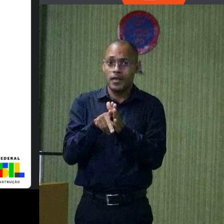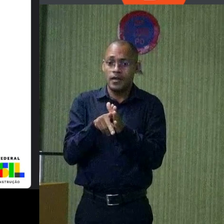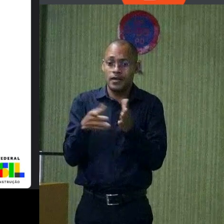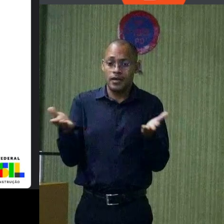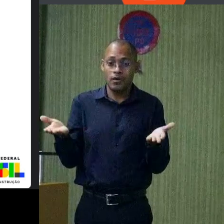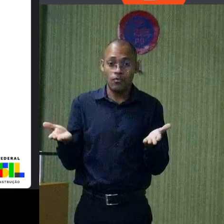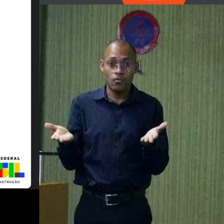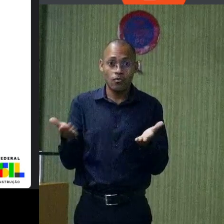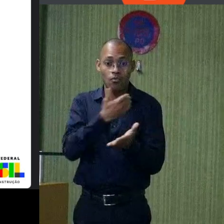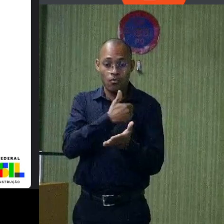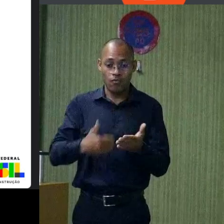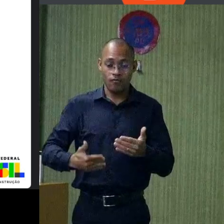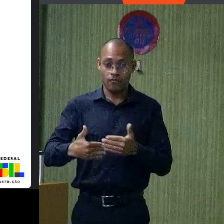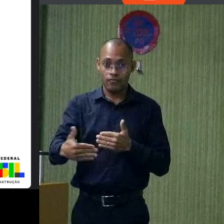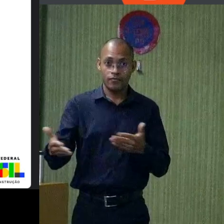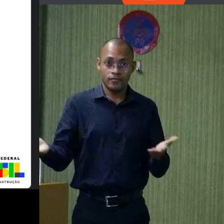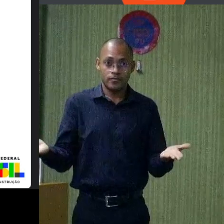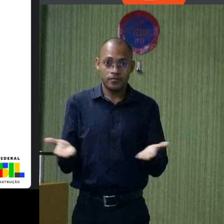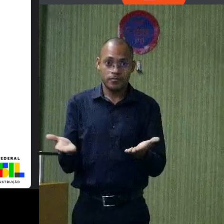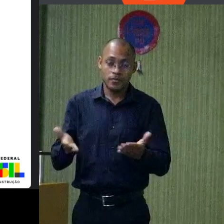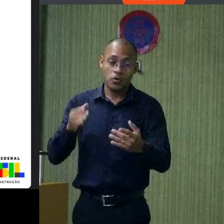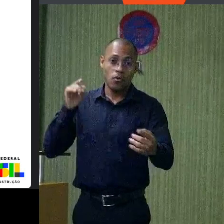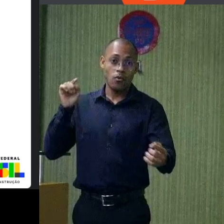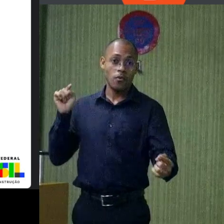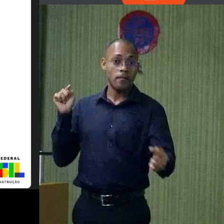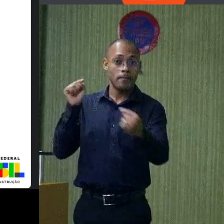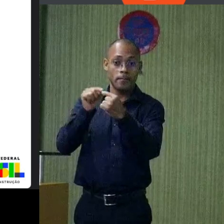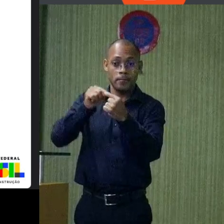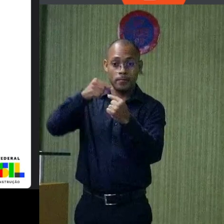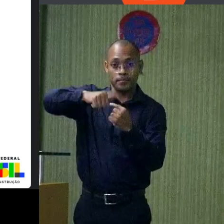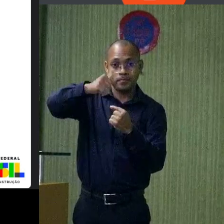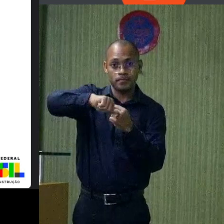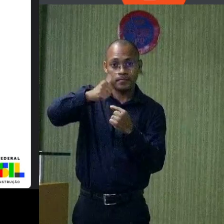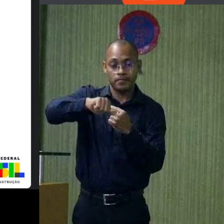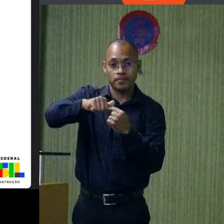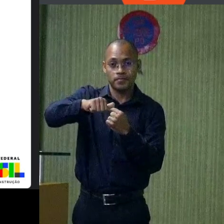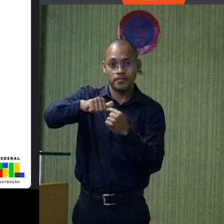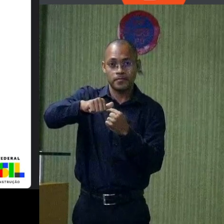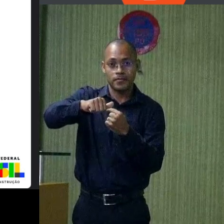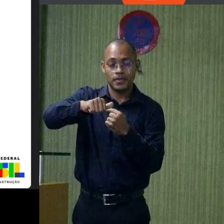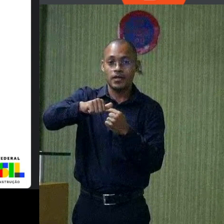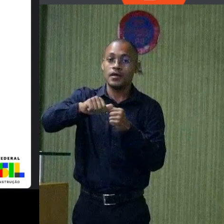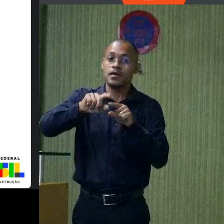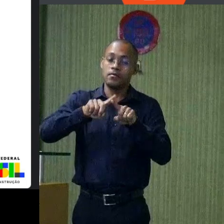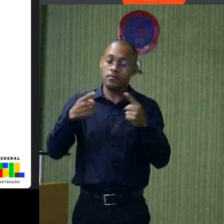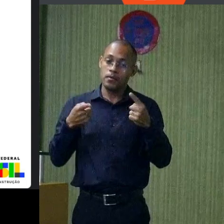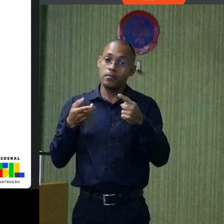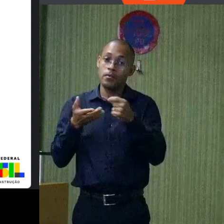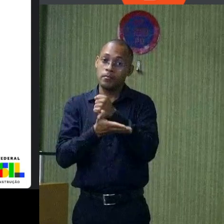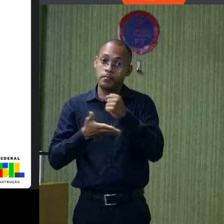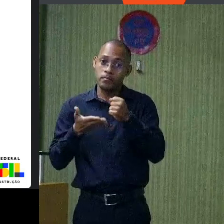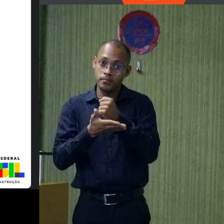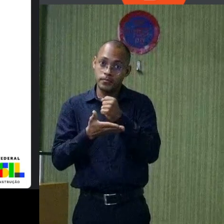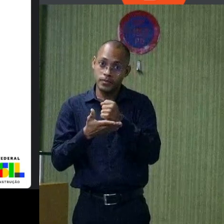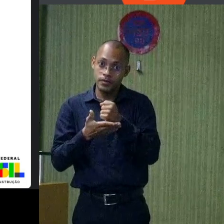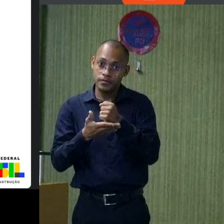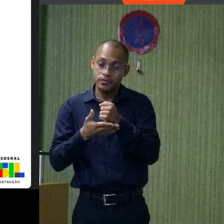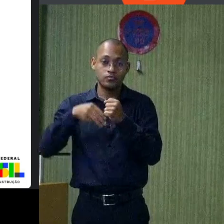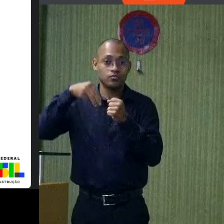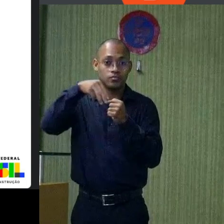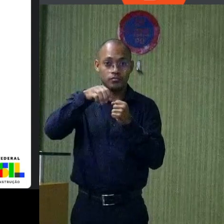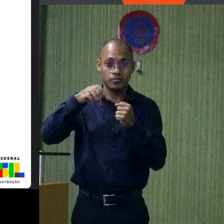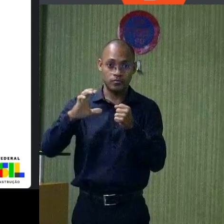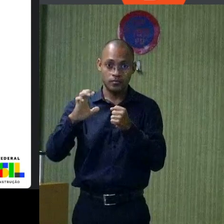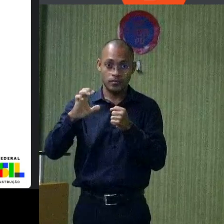a Meta S que era meta eh de qualidade Com base no Ideb né Eh as demais metas não passaram por essa